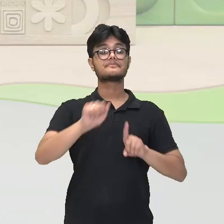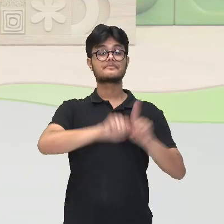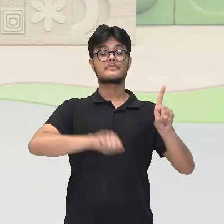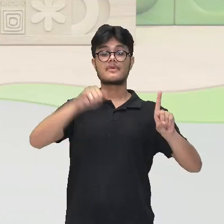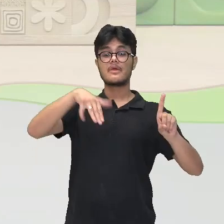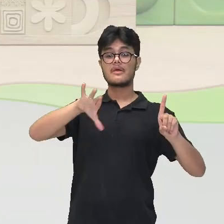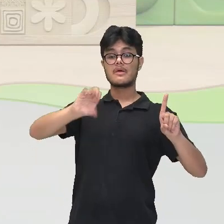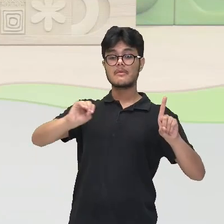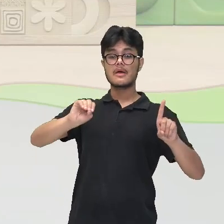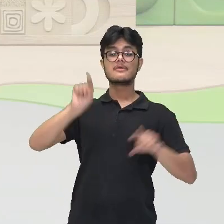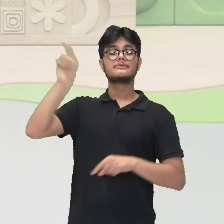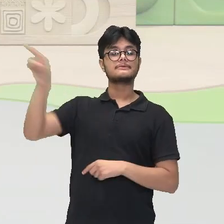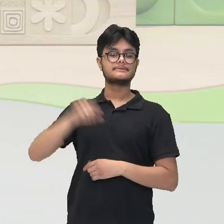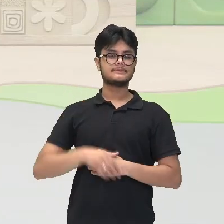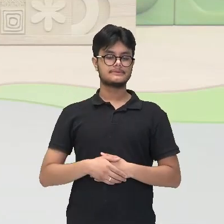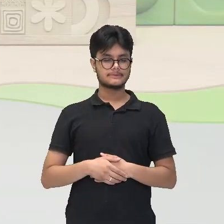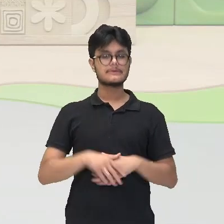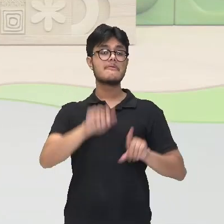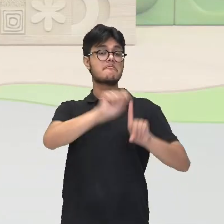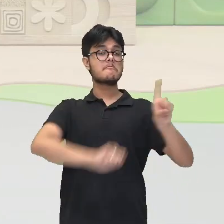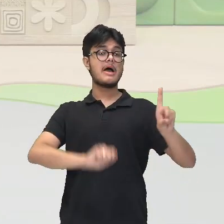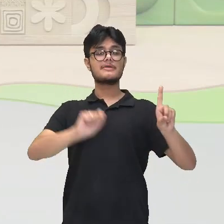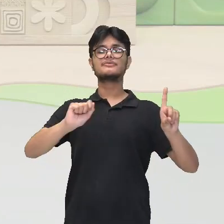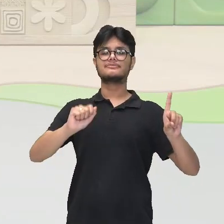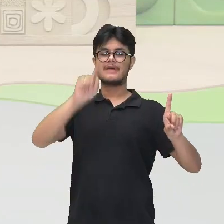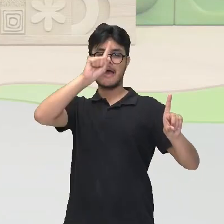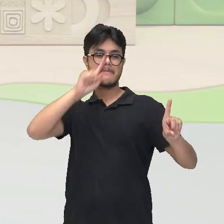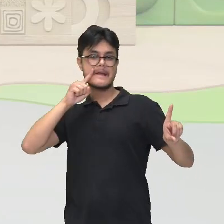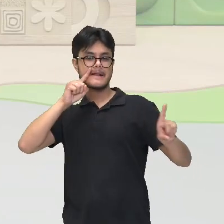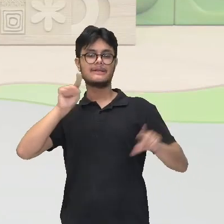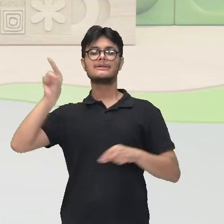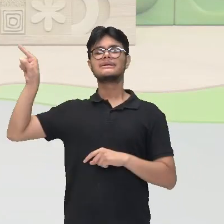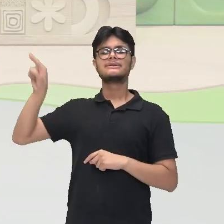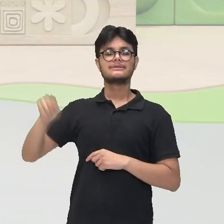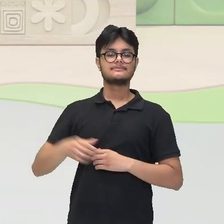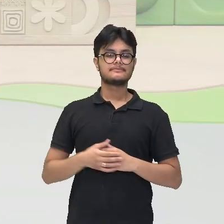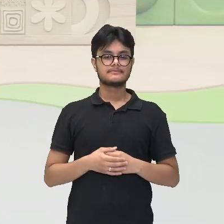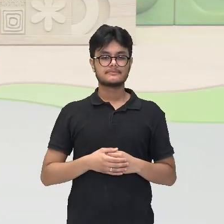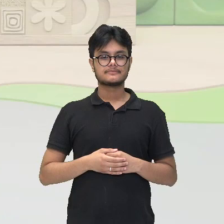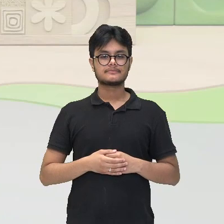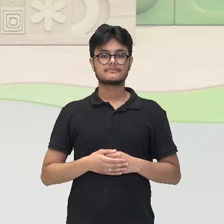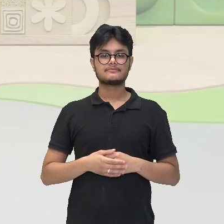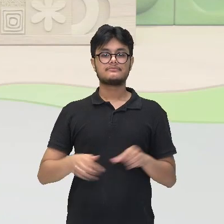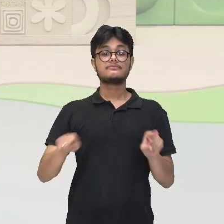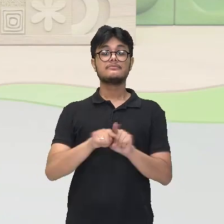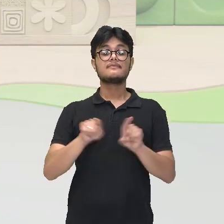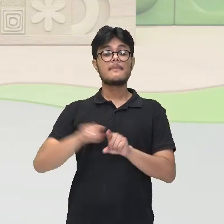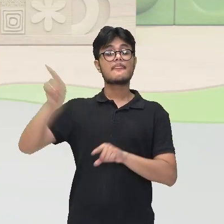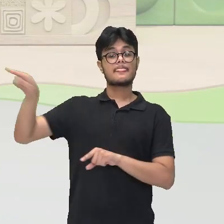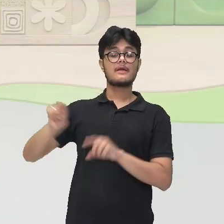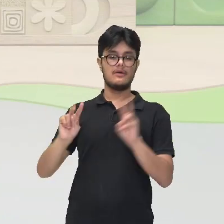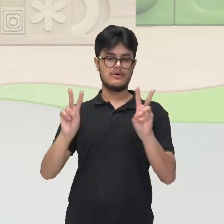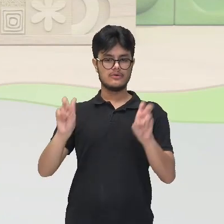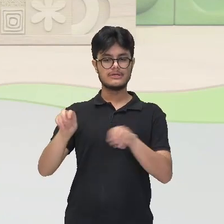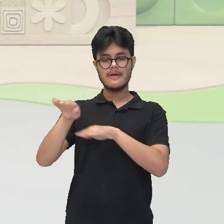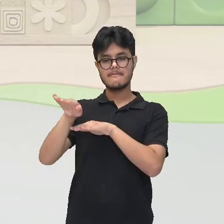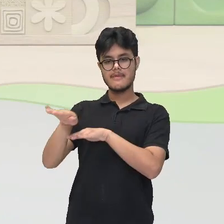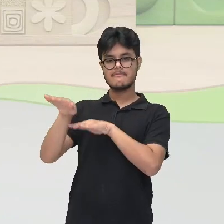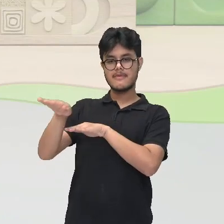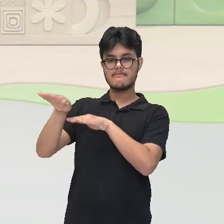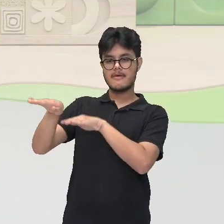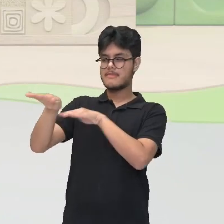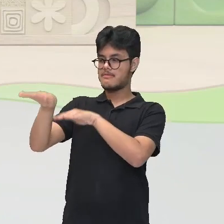de maio é o Maio Amarelo. E o Maio Amarelo ele está relacionado com o